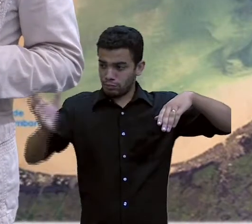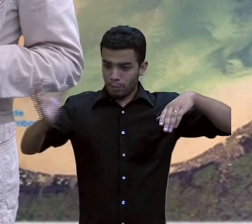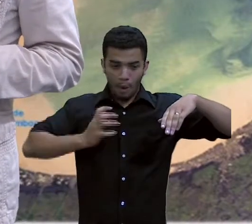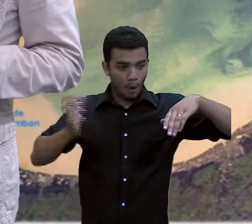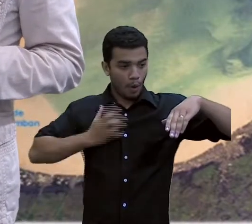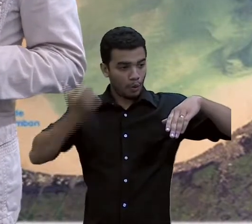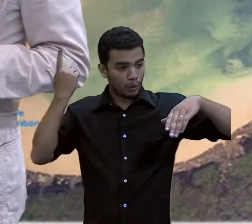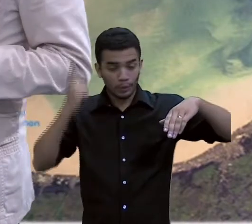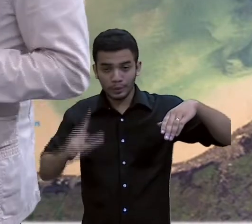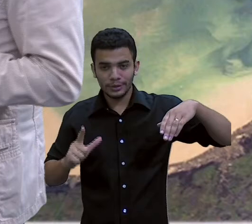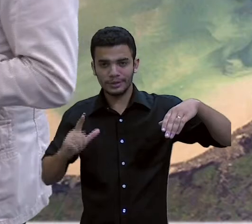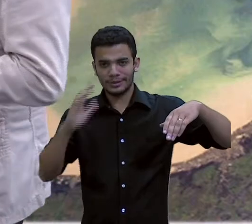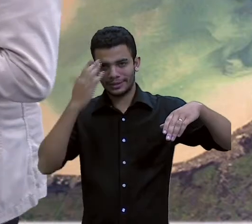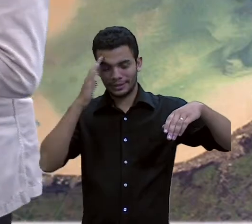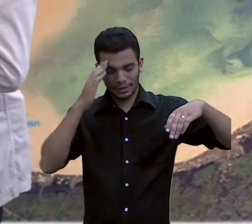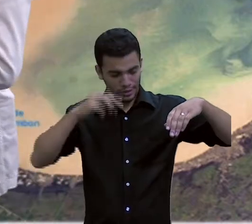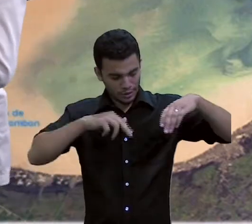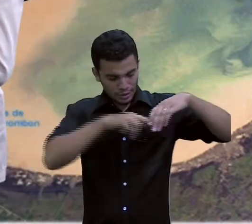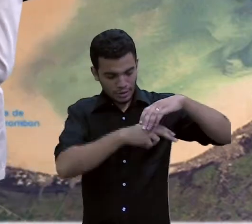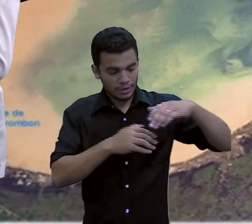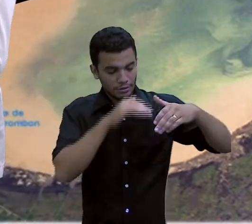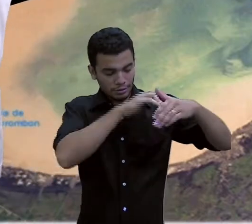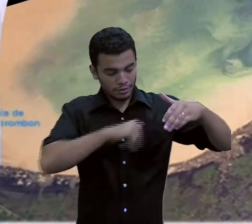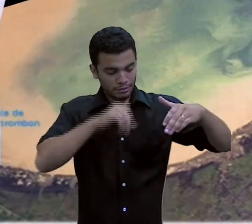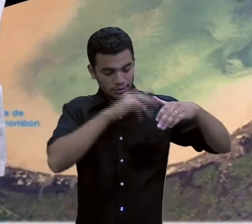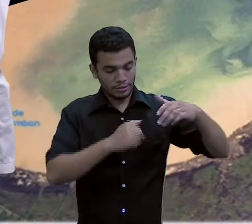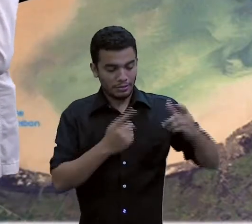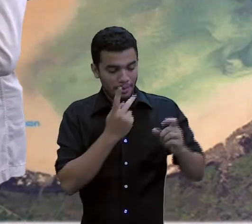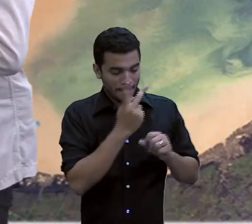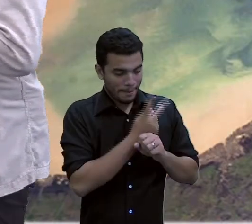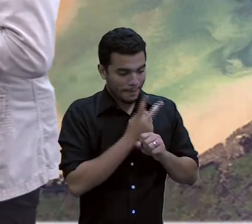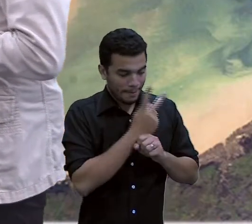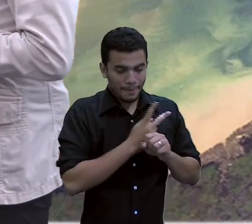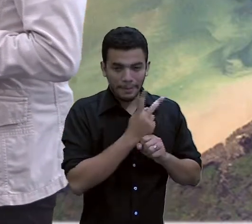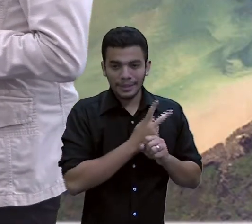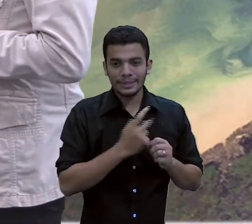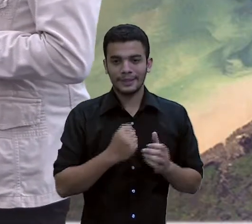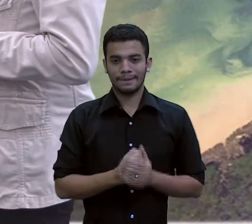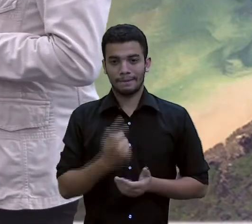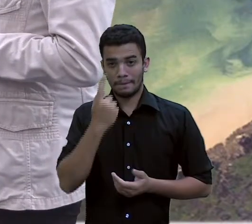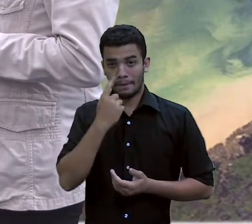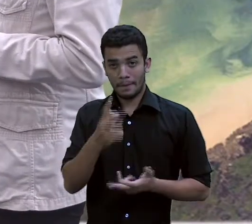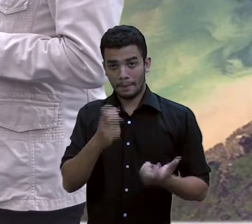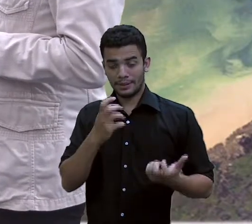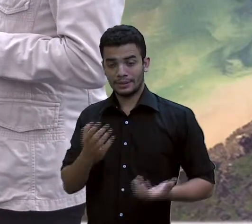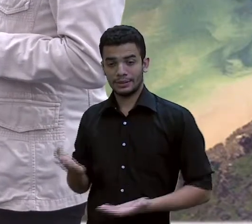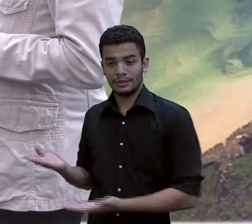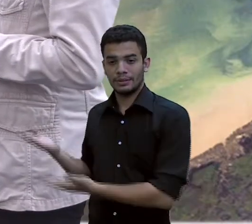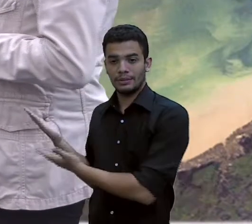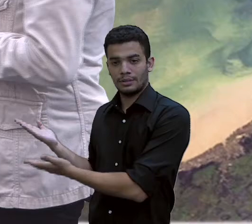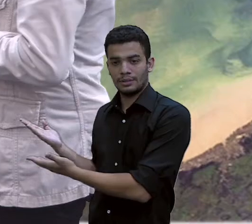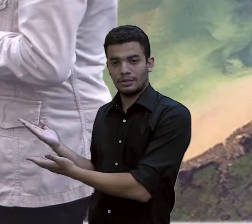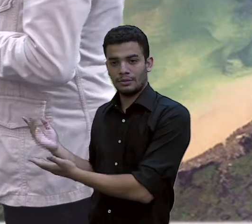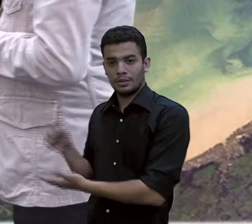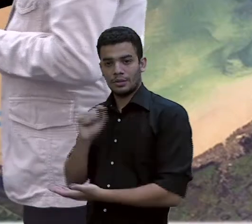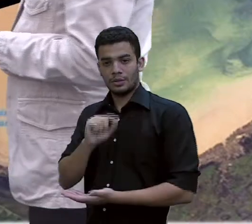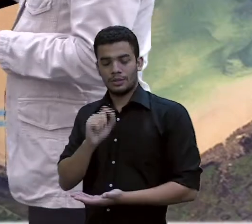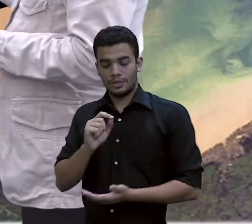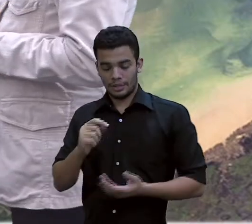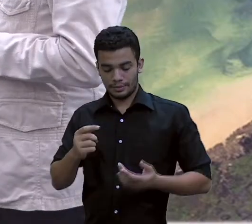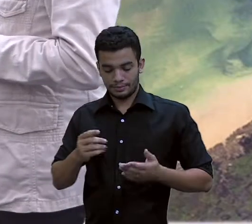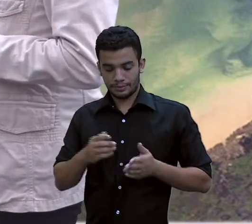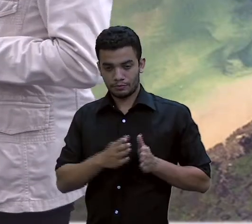e o Atlântico era o estuário do Prata. Tá vendo? Rio do Prata aqui, encontrando o